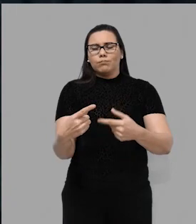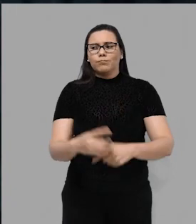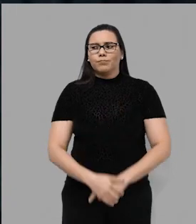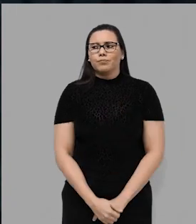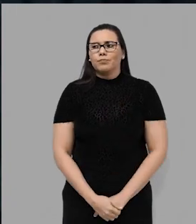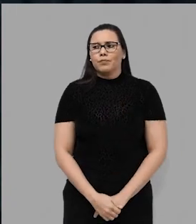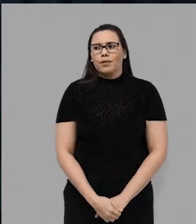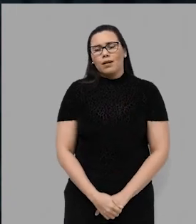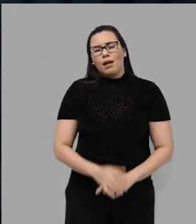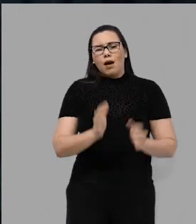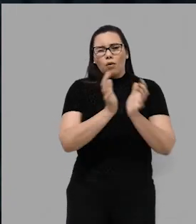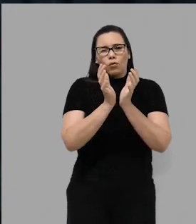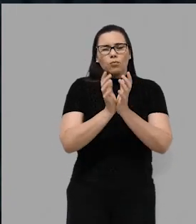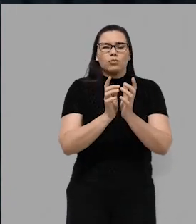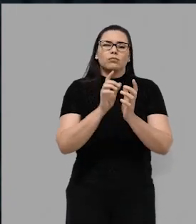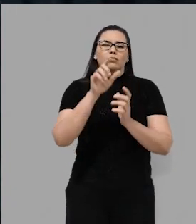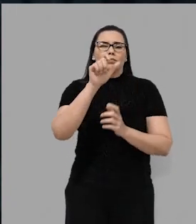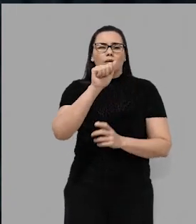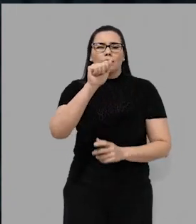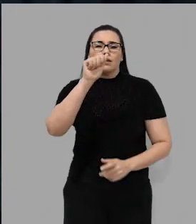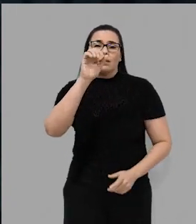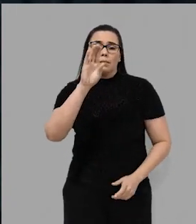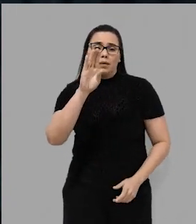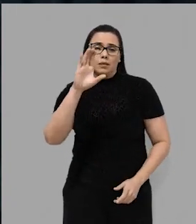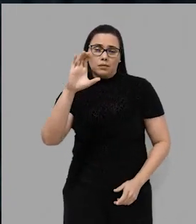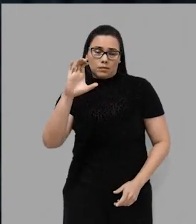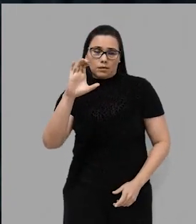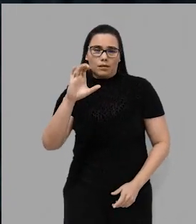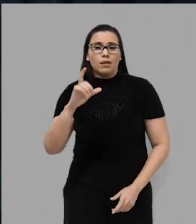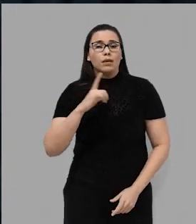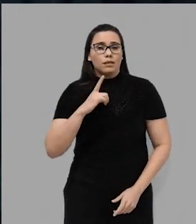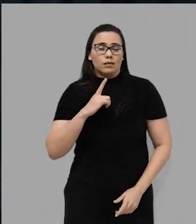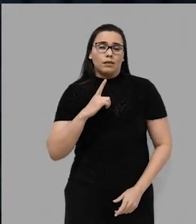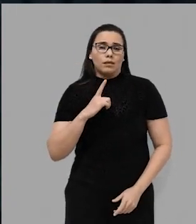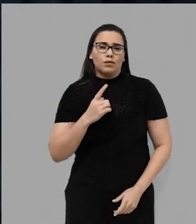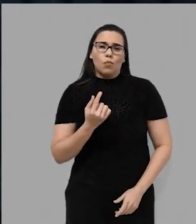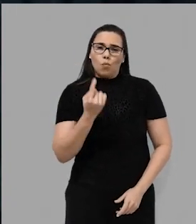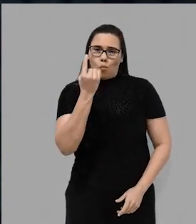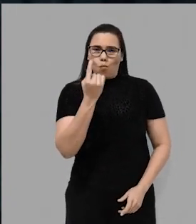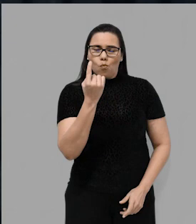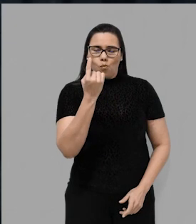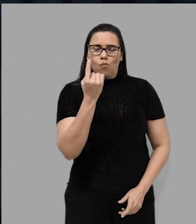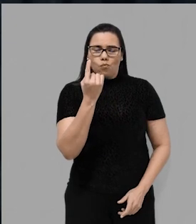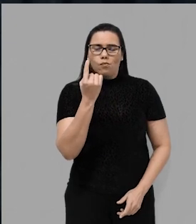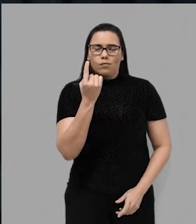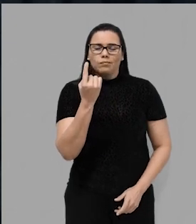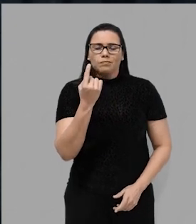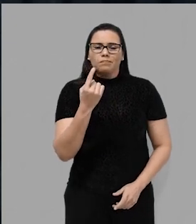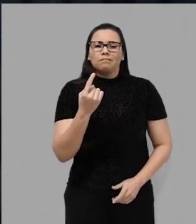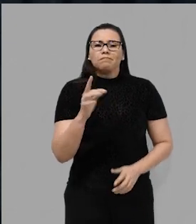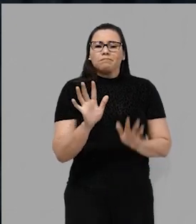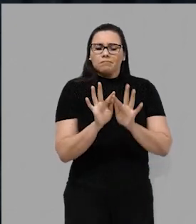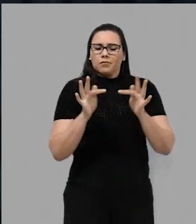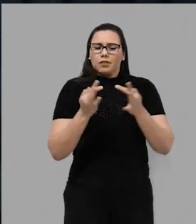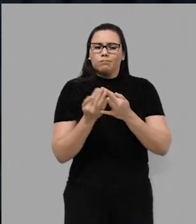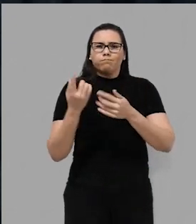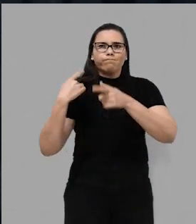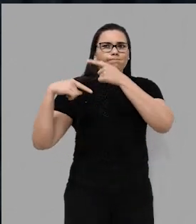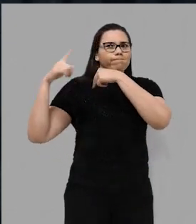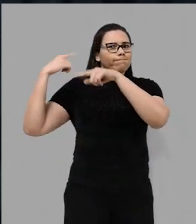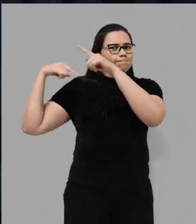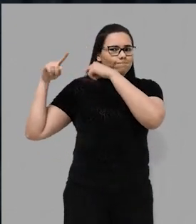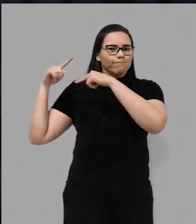C. A, B, C tem o mesmo ancestral comum, que é esse. Mas esse ancestral